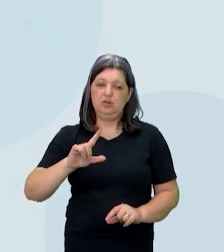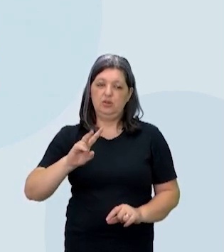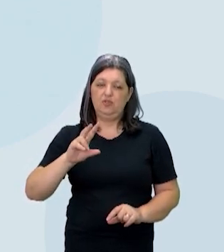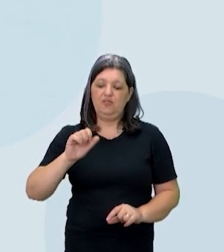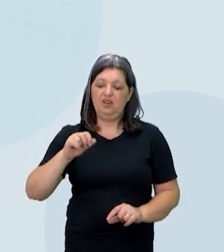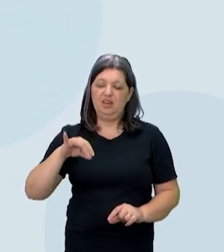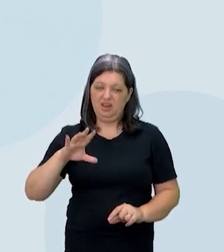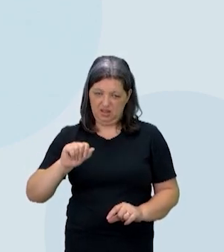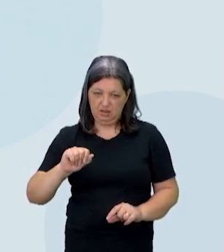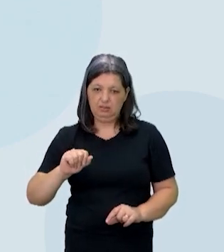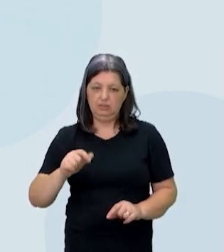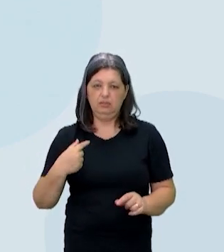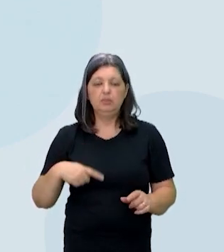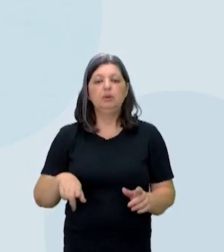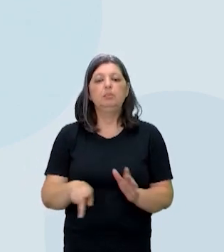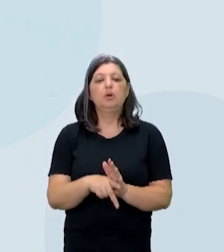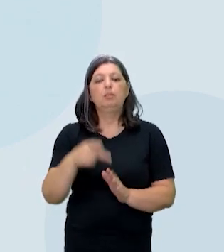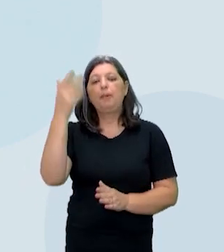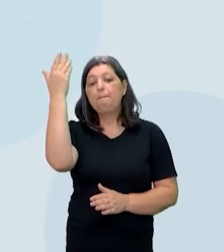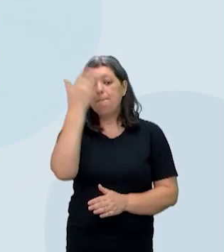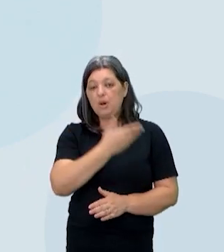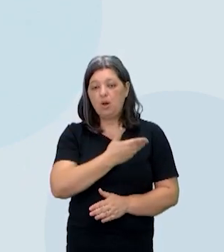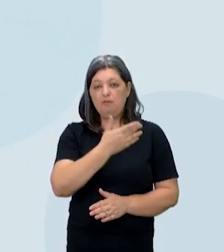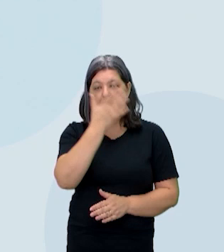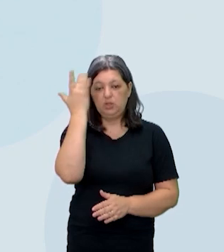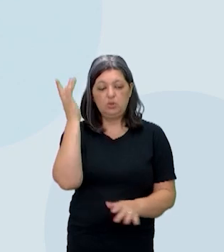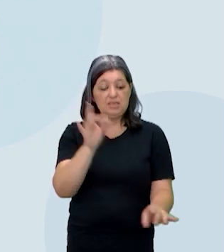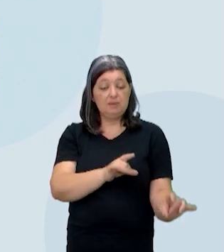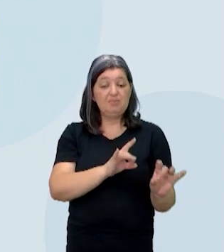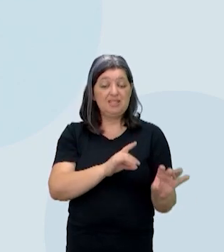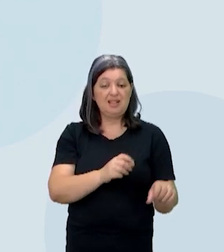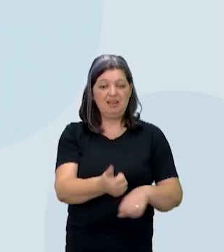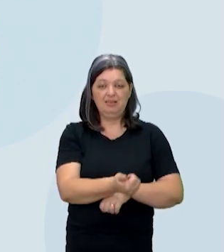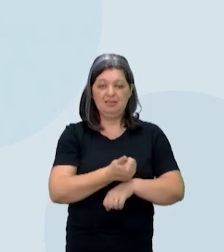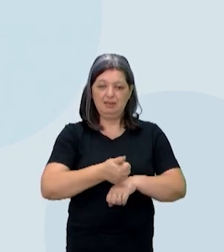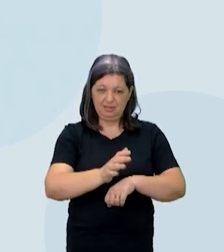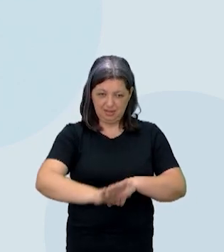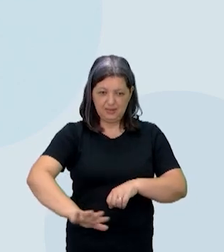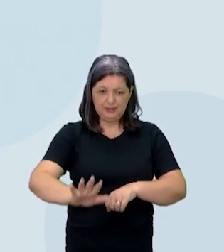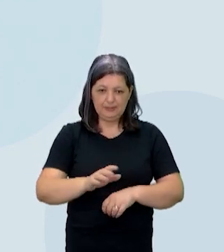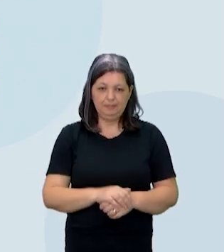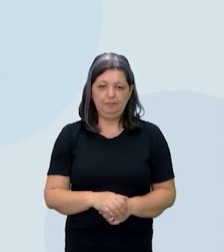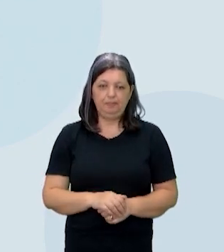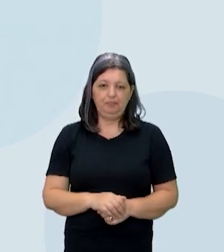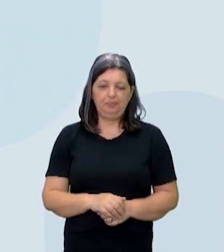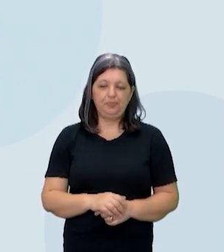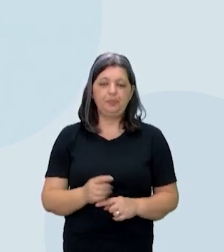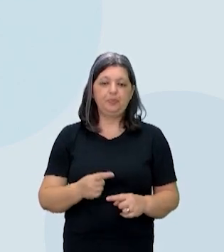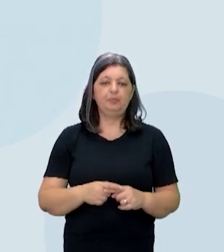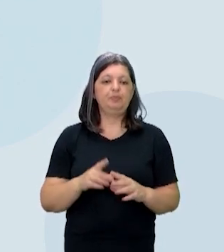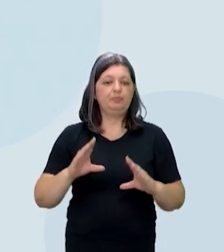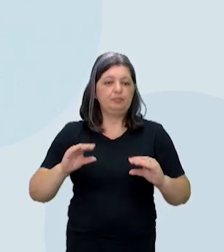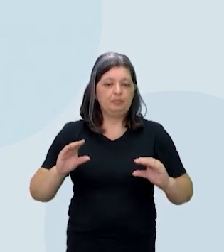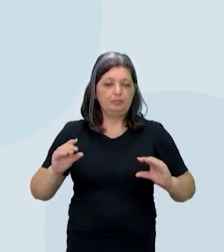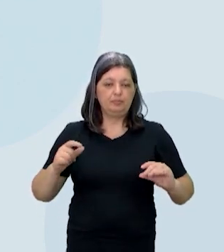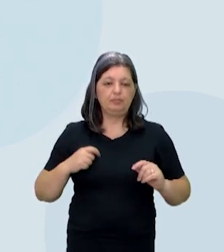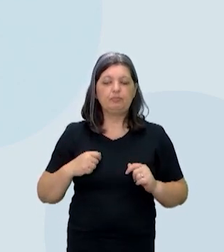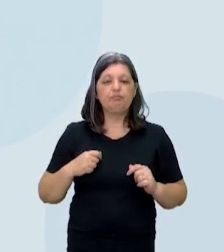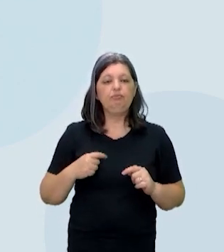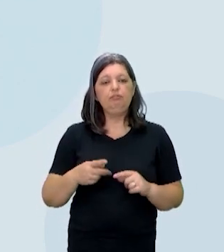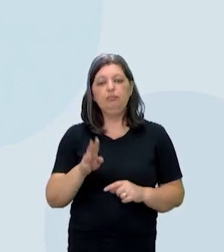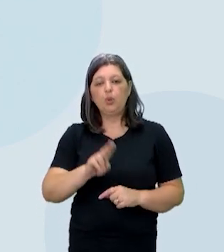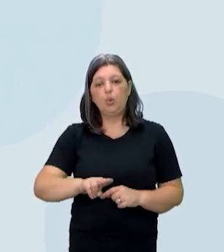autoridade, eu trago alguém que é especialista no assunto, pela primeira vez, uma conexão, né, da redução do bem-estar com o uso do